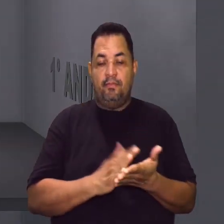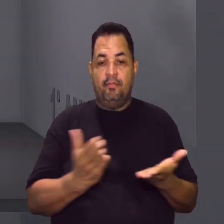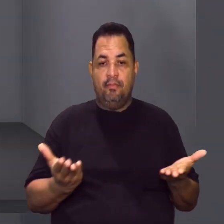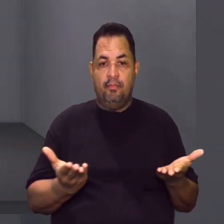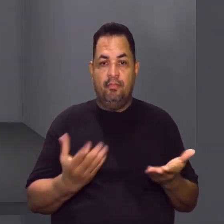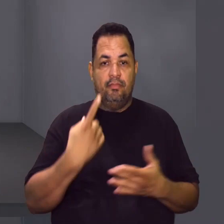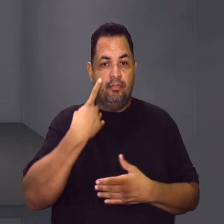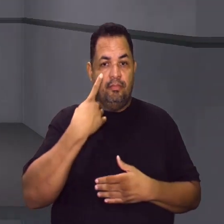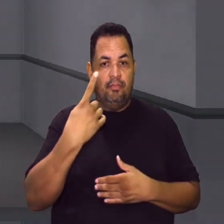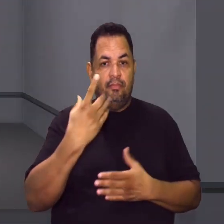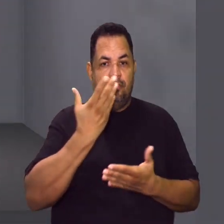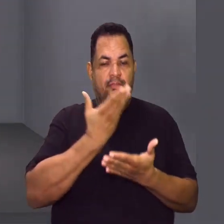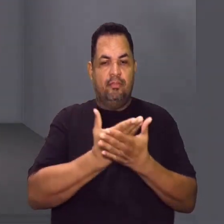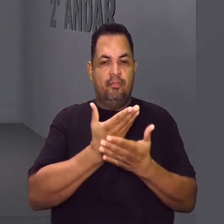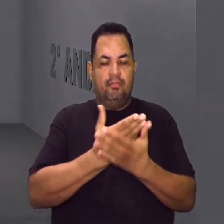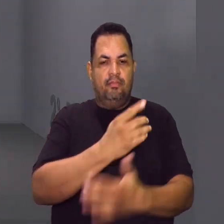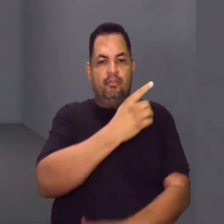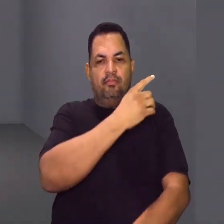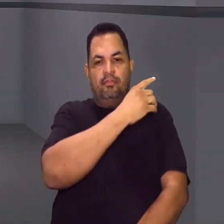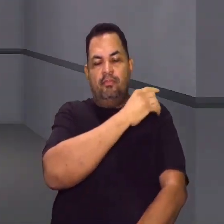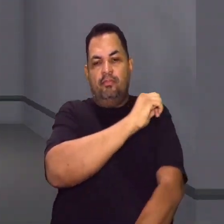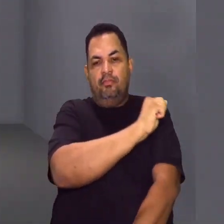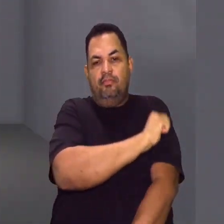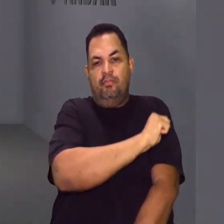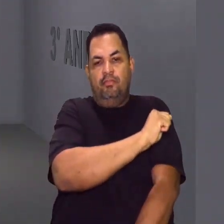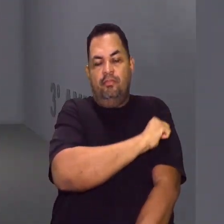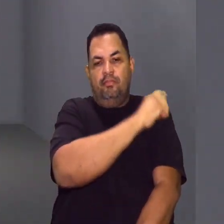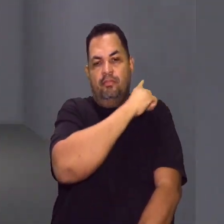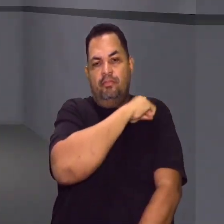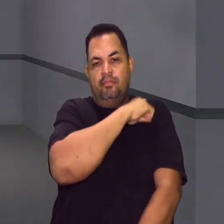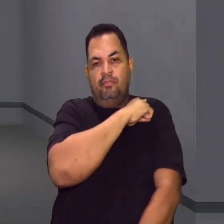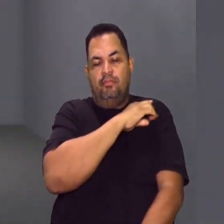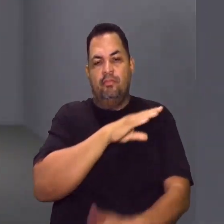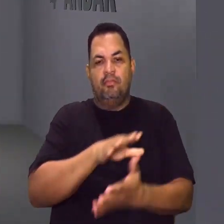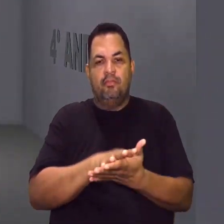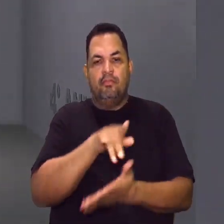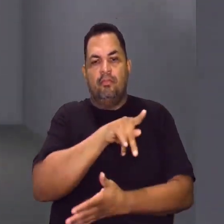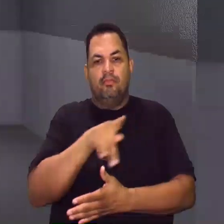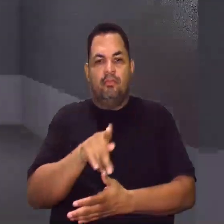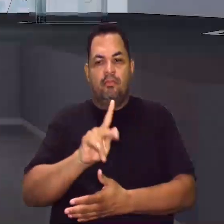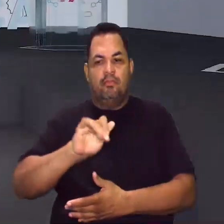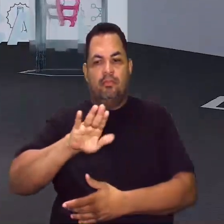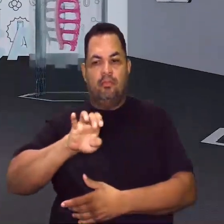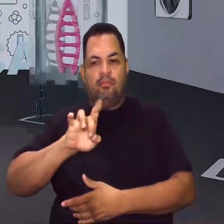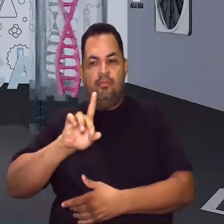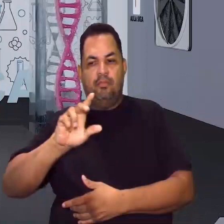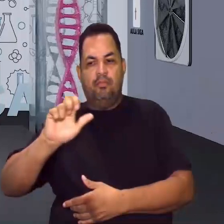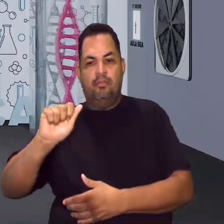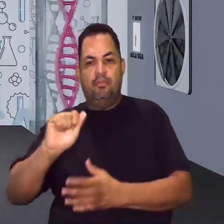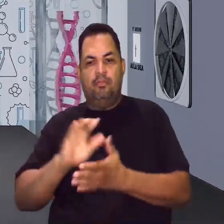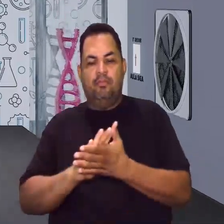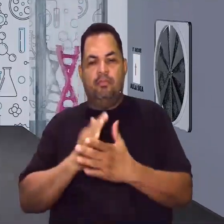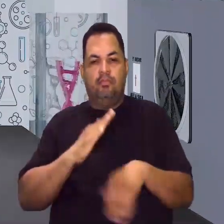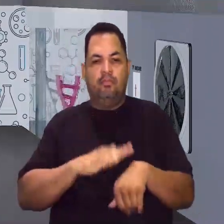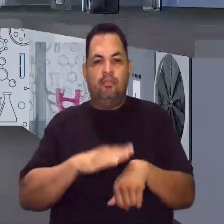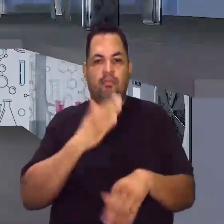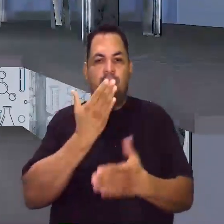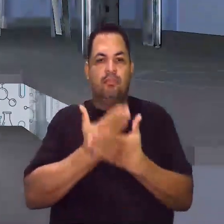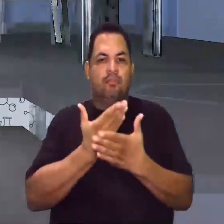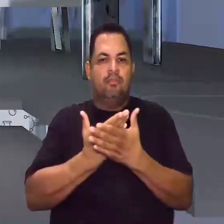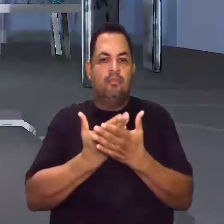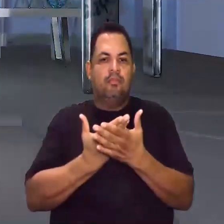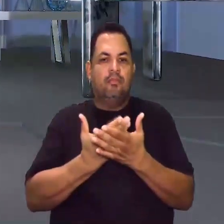Vejamos, meus alunos do primeiro ano do ensino médio, aqui o professor Almeida com mais uma aula